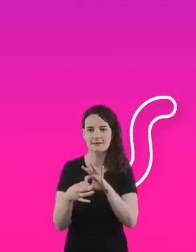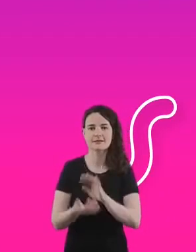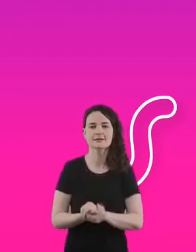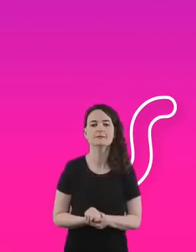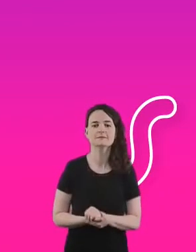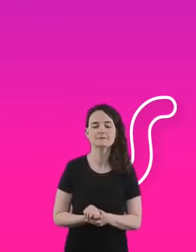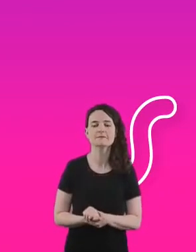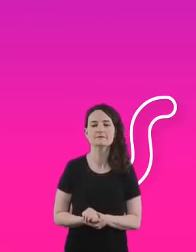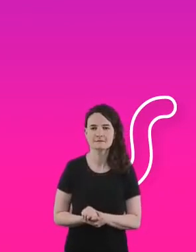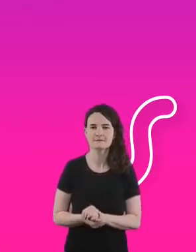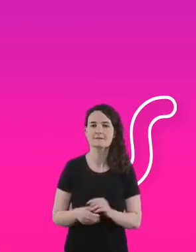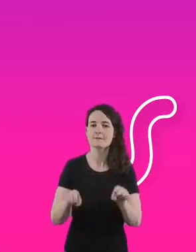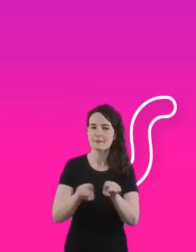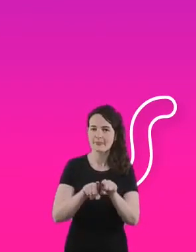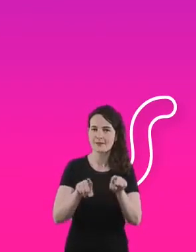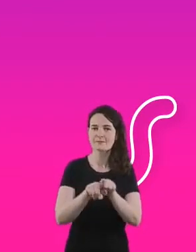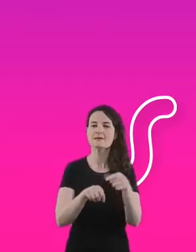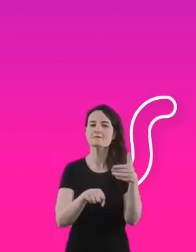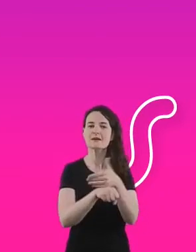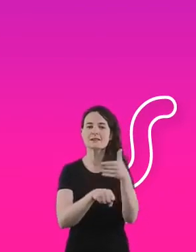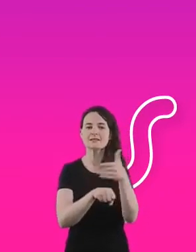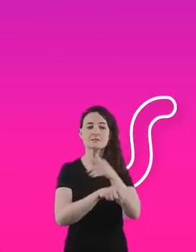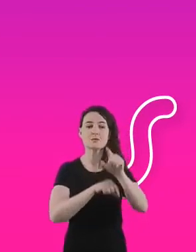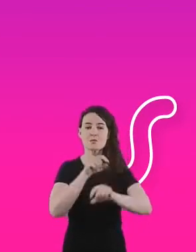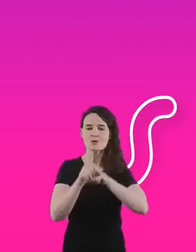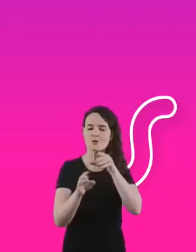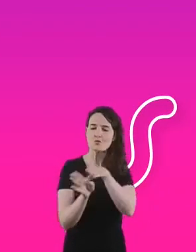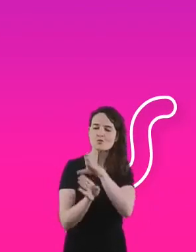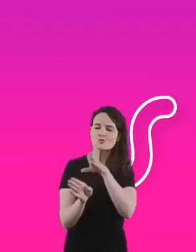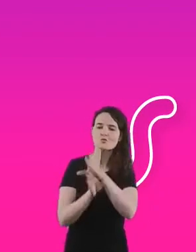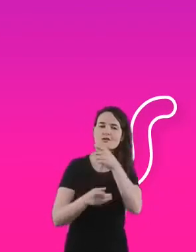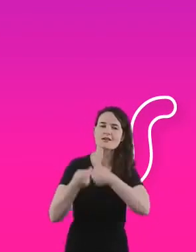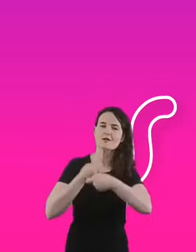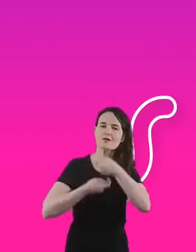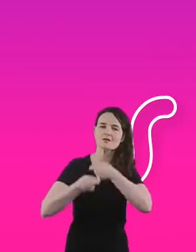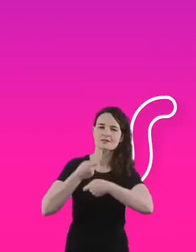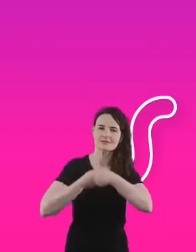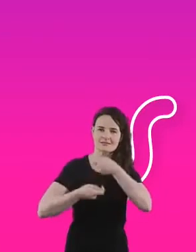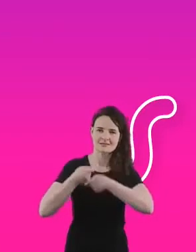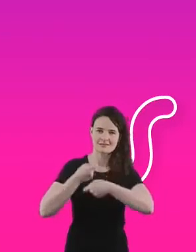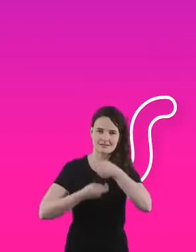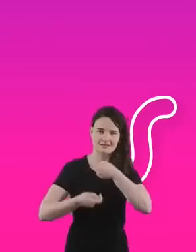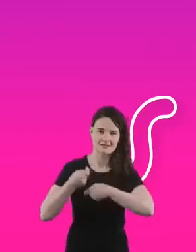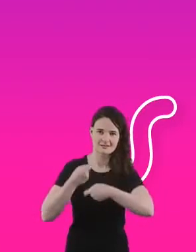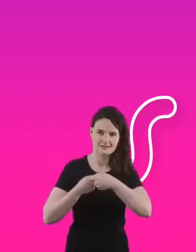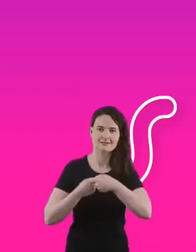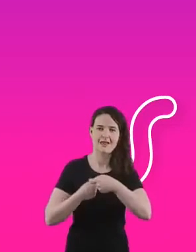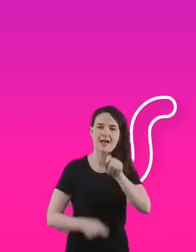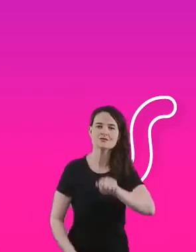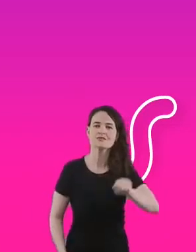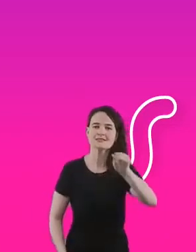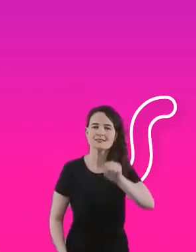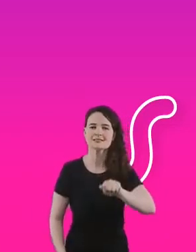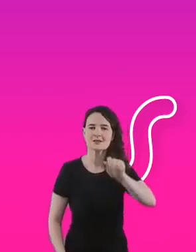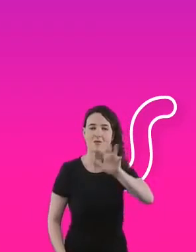membro consultor de negócios na Odabá, que é a Associação de Afroempreendedores aqui do Rio